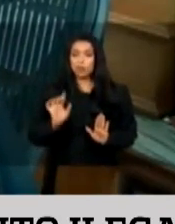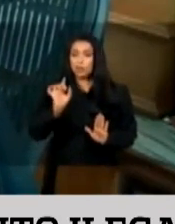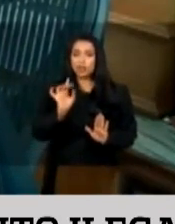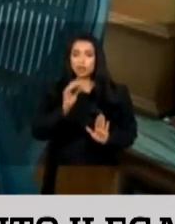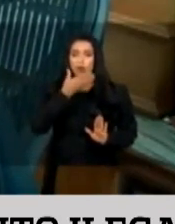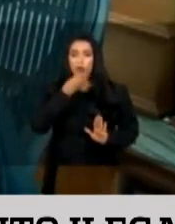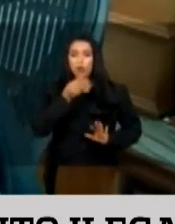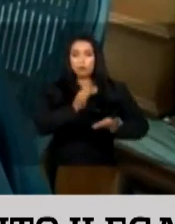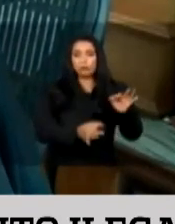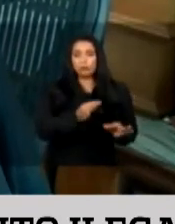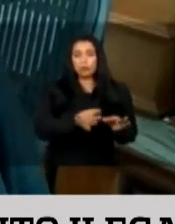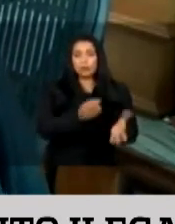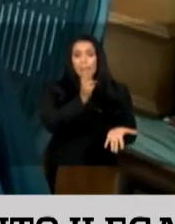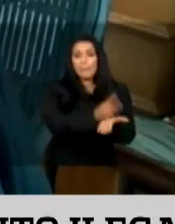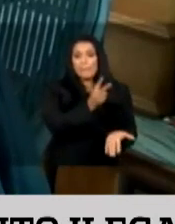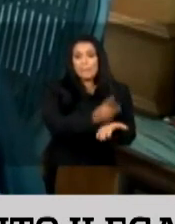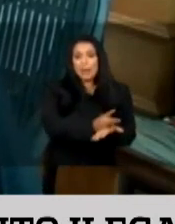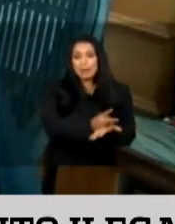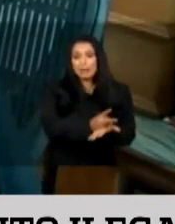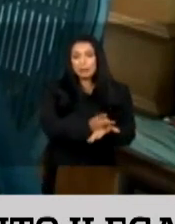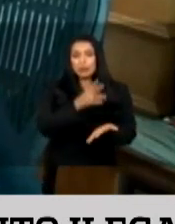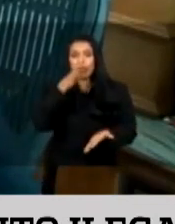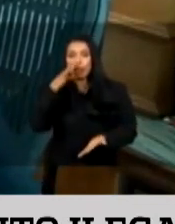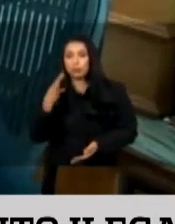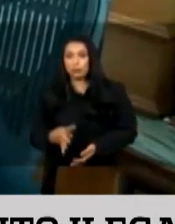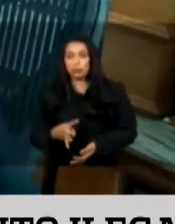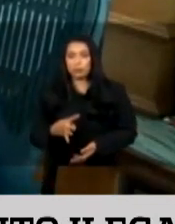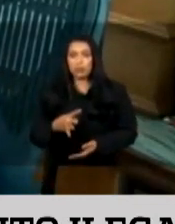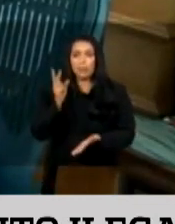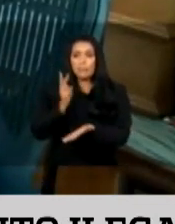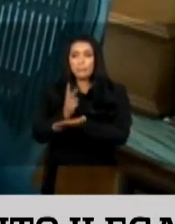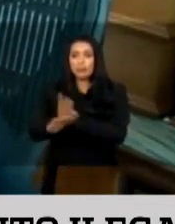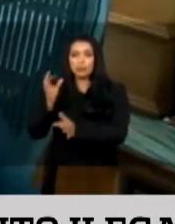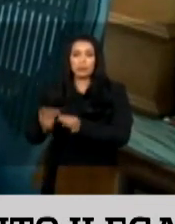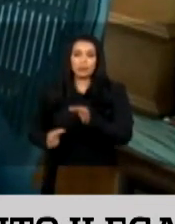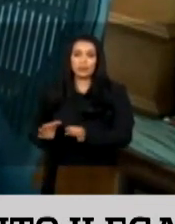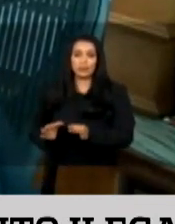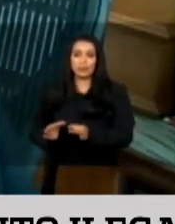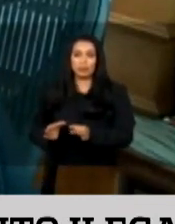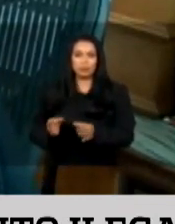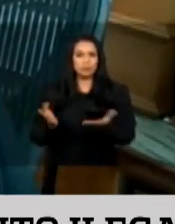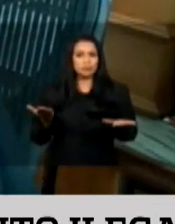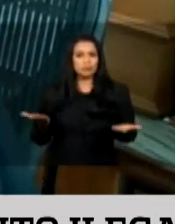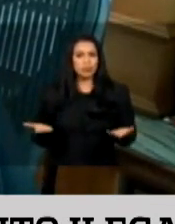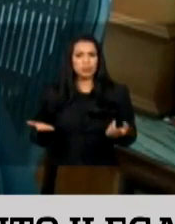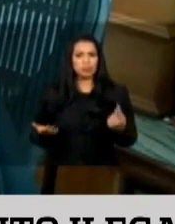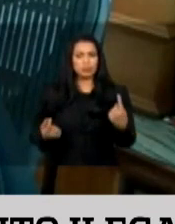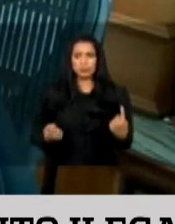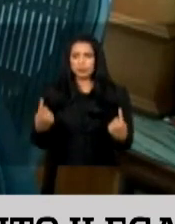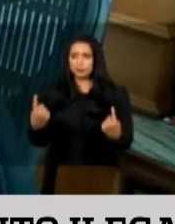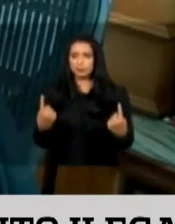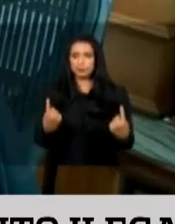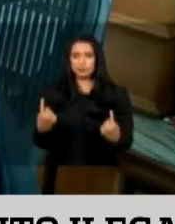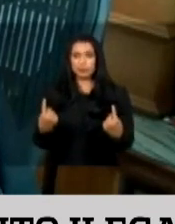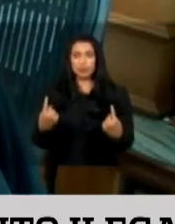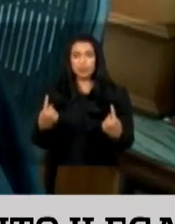julgue não seja o mesmo que acuse. É necessário também que o juiz que julgue